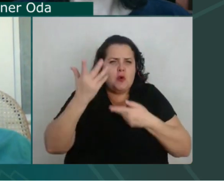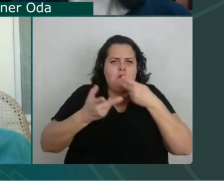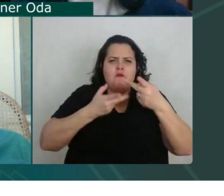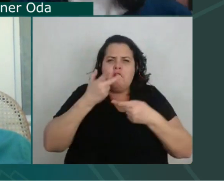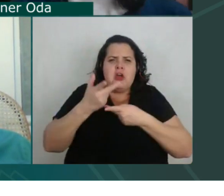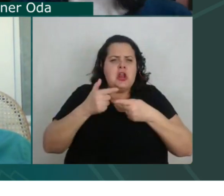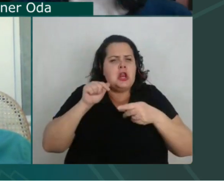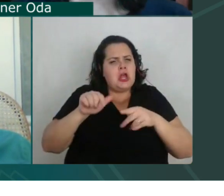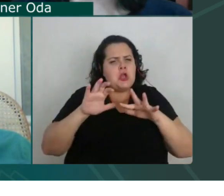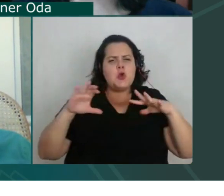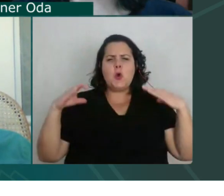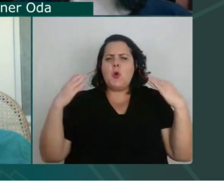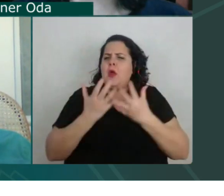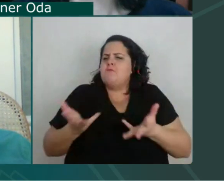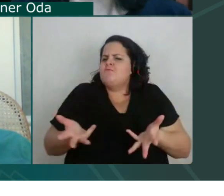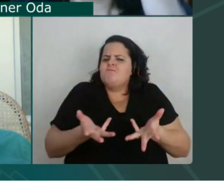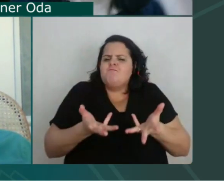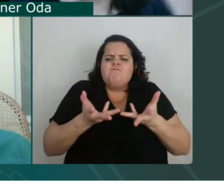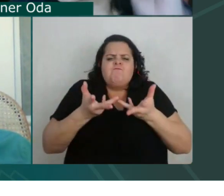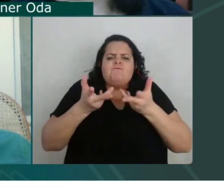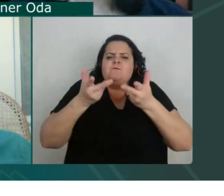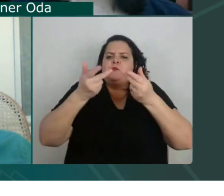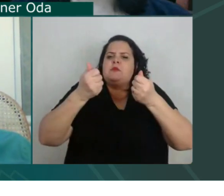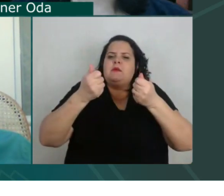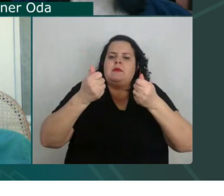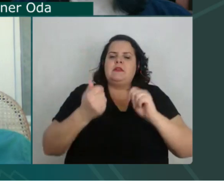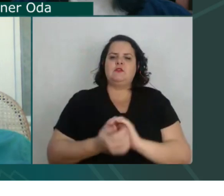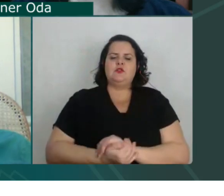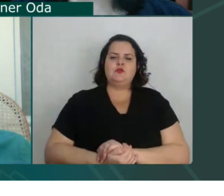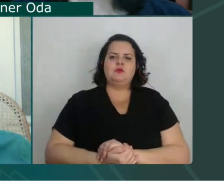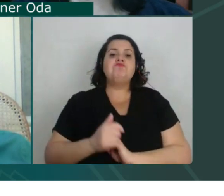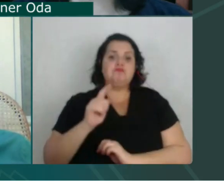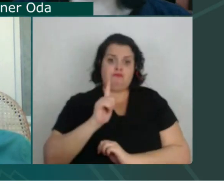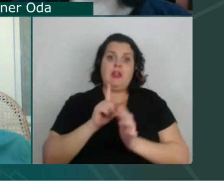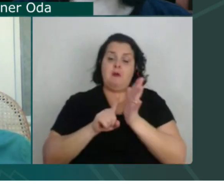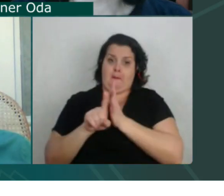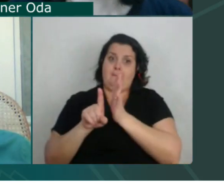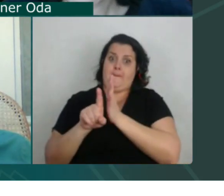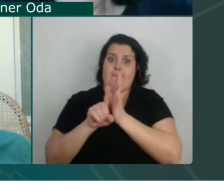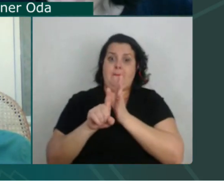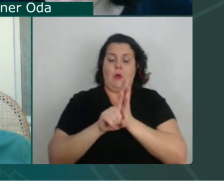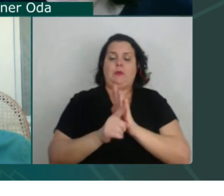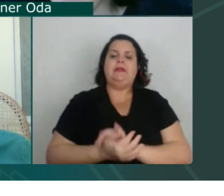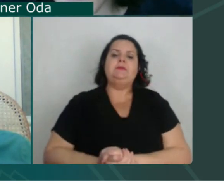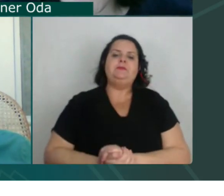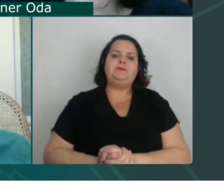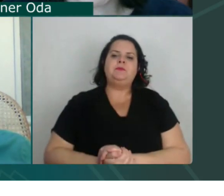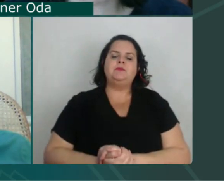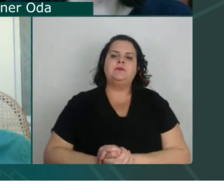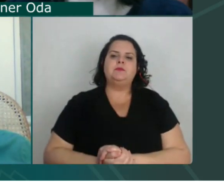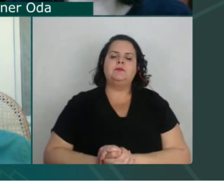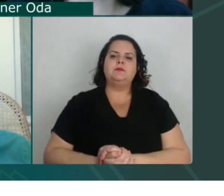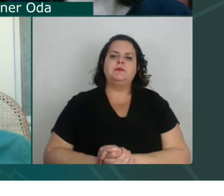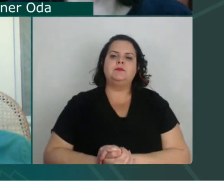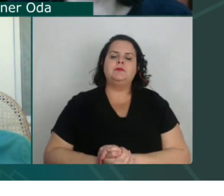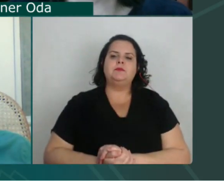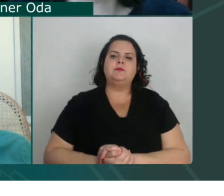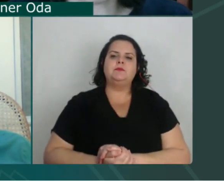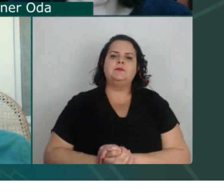Congresso. A gente teve algumas perguntas relacionadas à questão